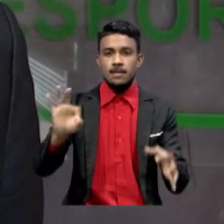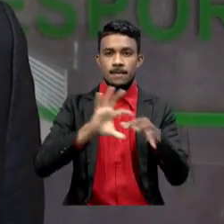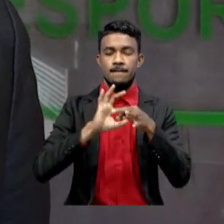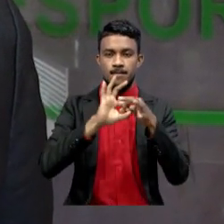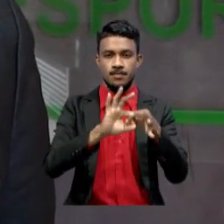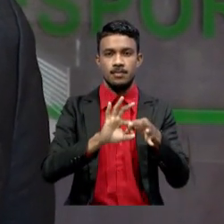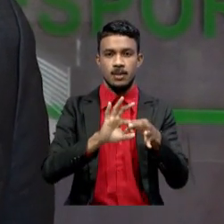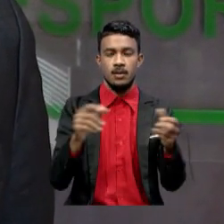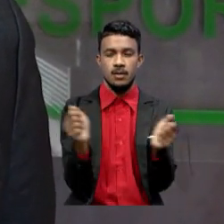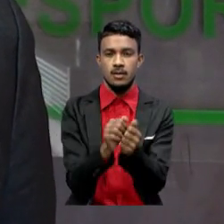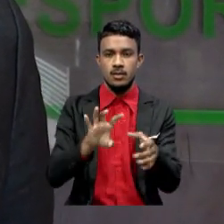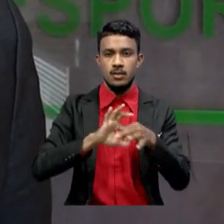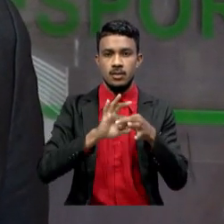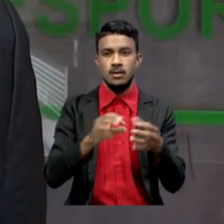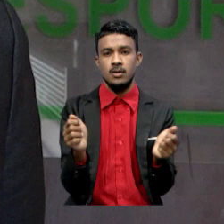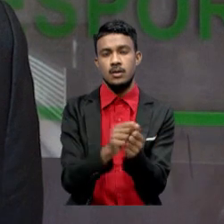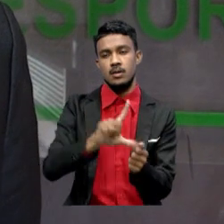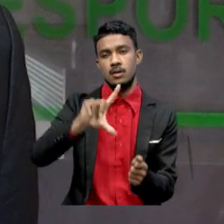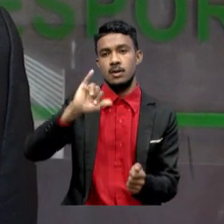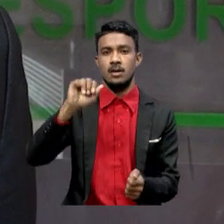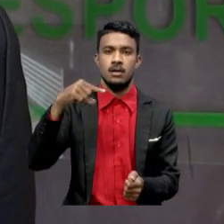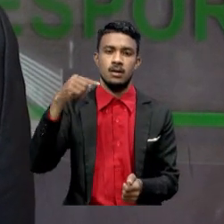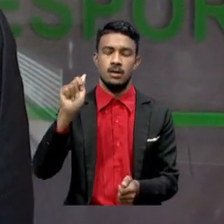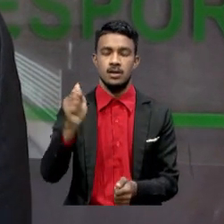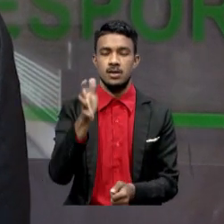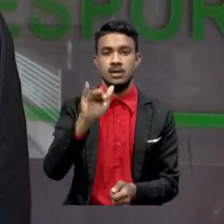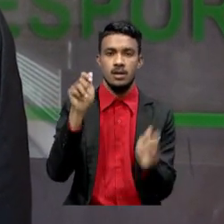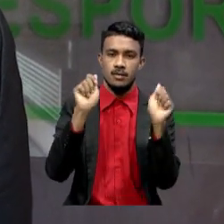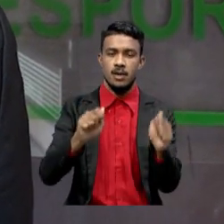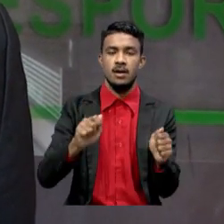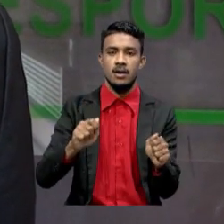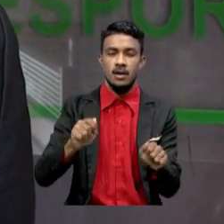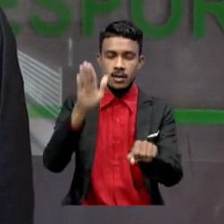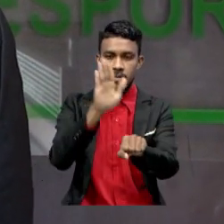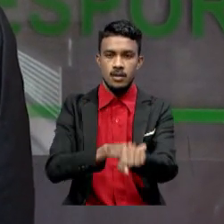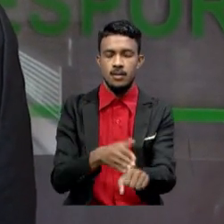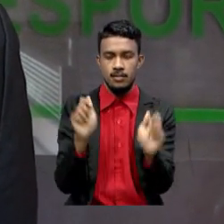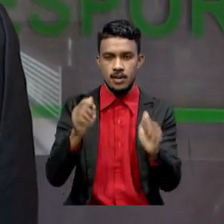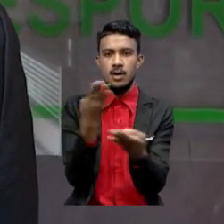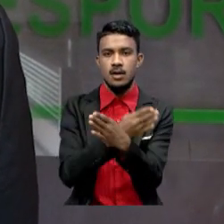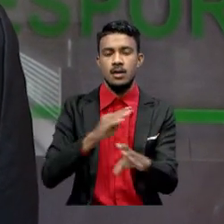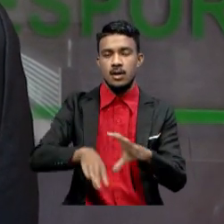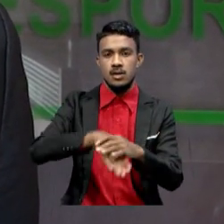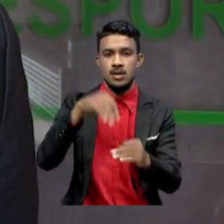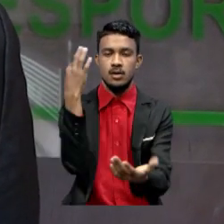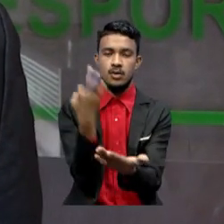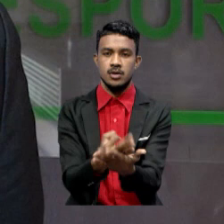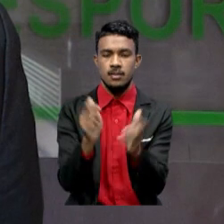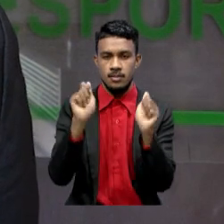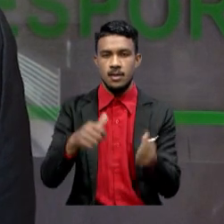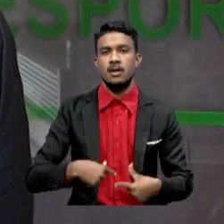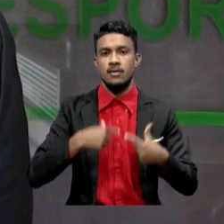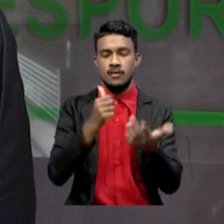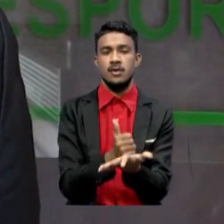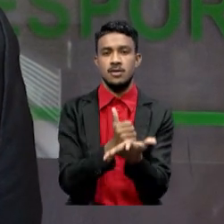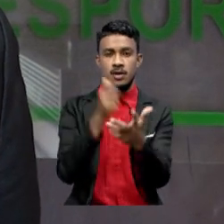discussão entre a federação ho liga nian a tu nune ser bele submete pedido mai para bele hasai orçamento ne para bele financiar atividade